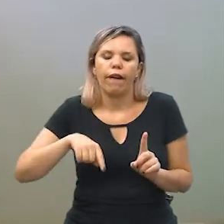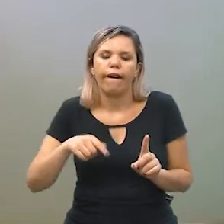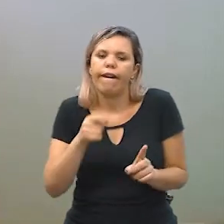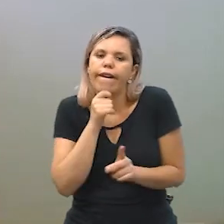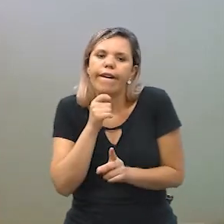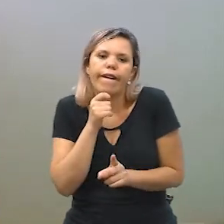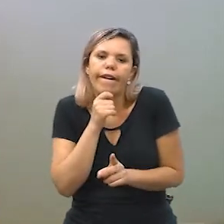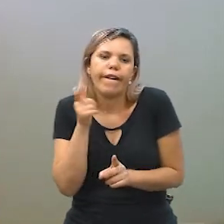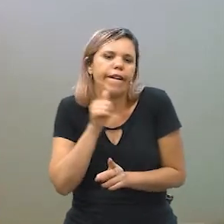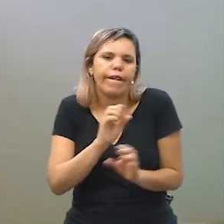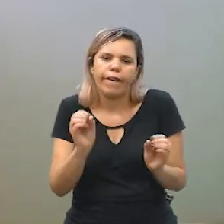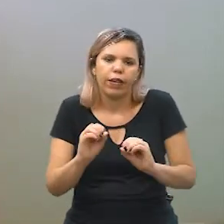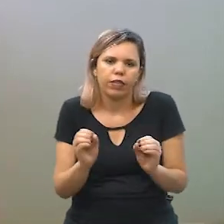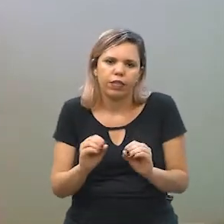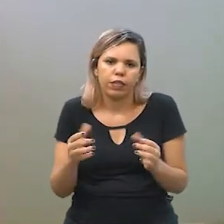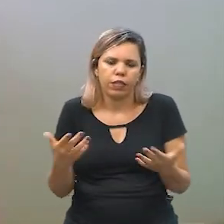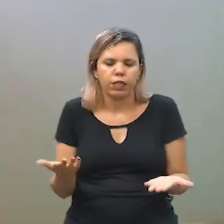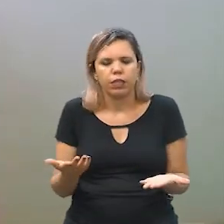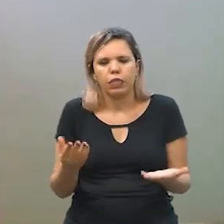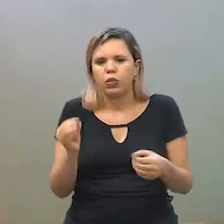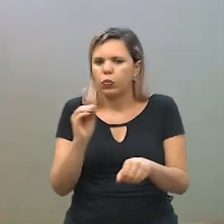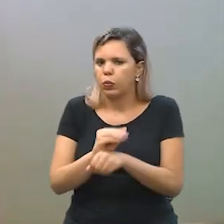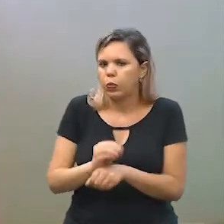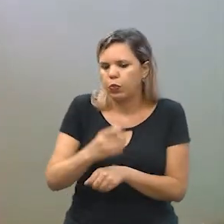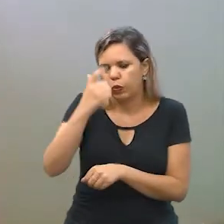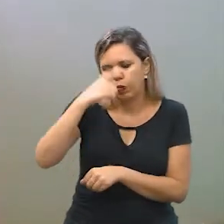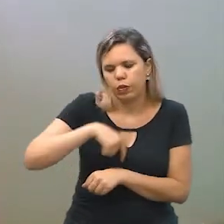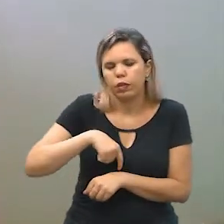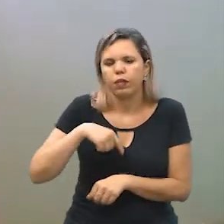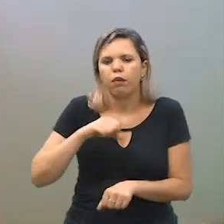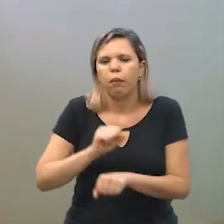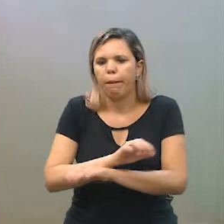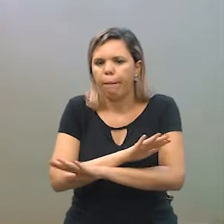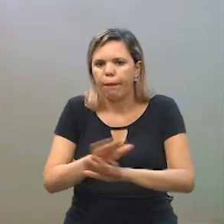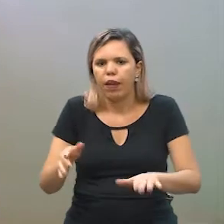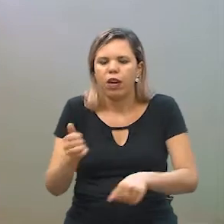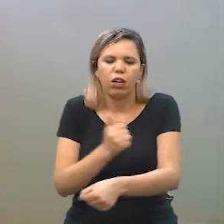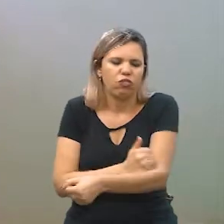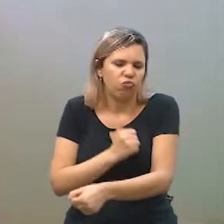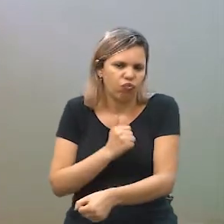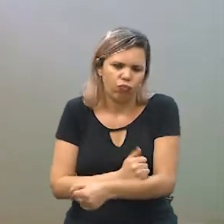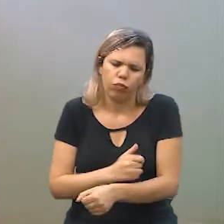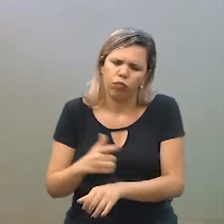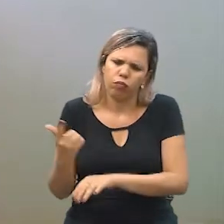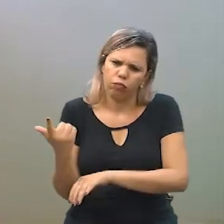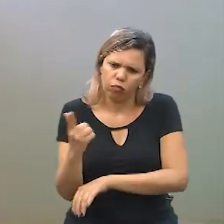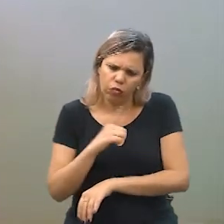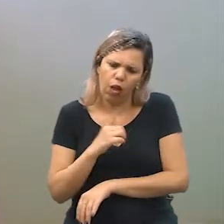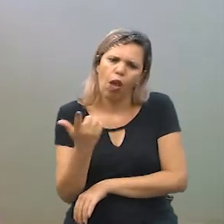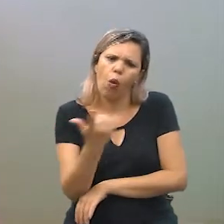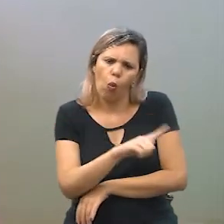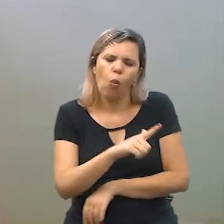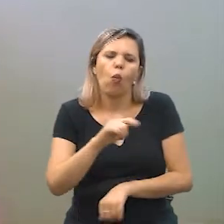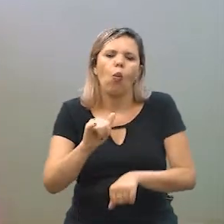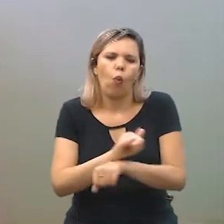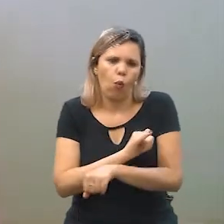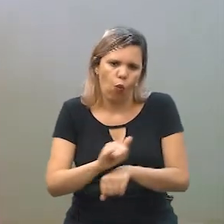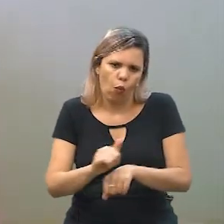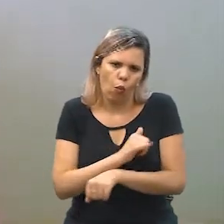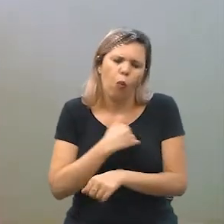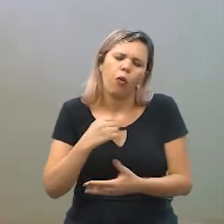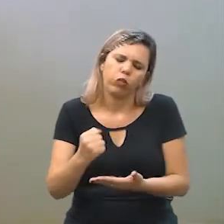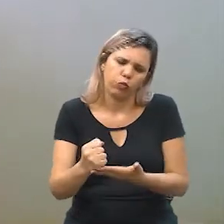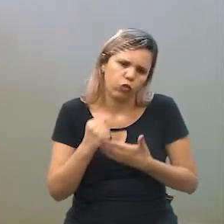não consegui me cuidar e parar com esse vício, existem várias ferramentas que podem